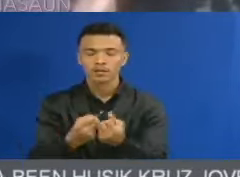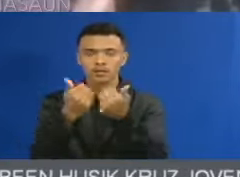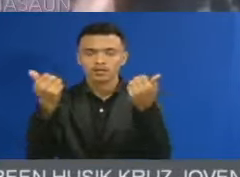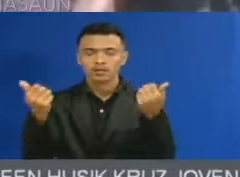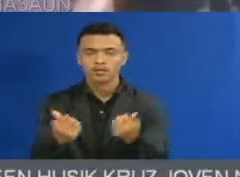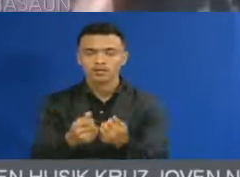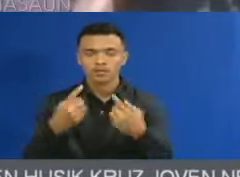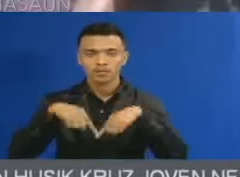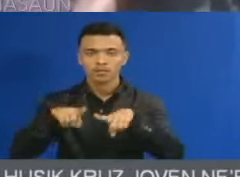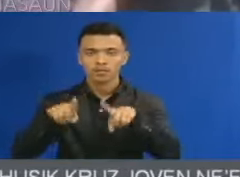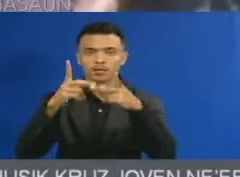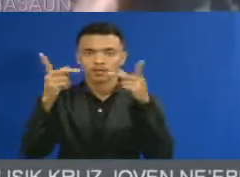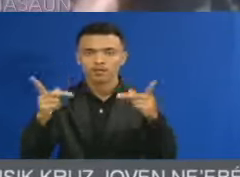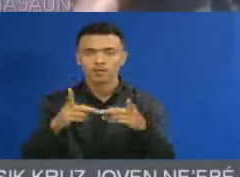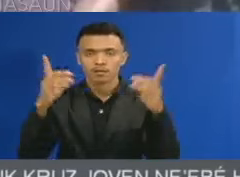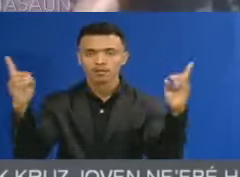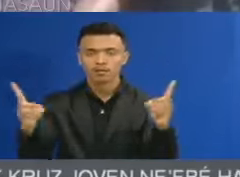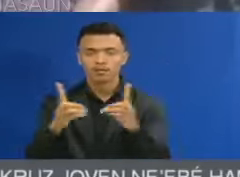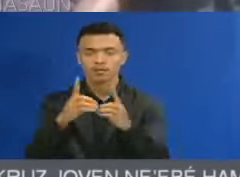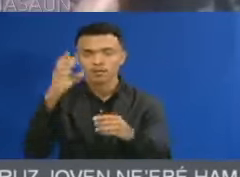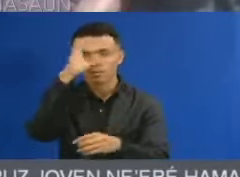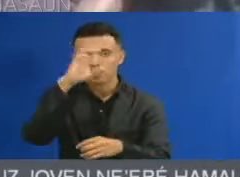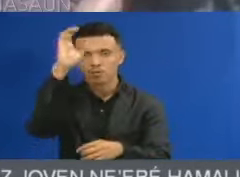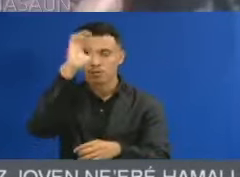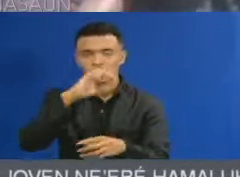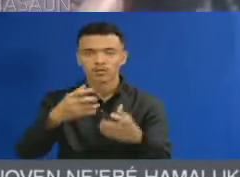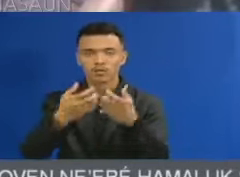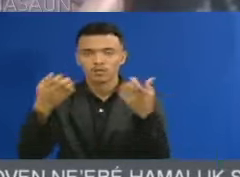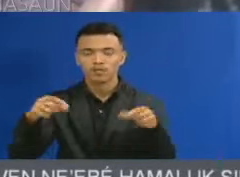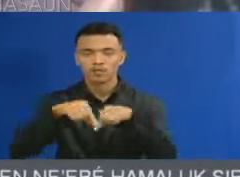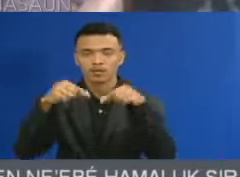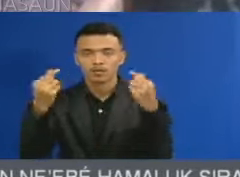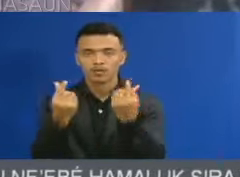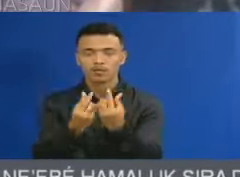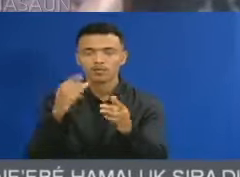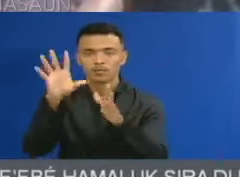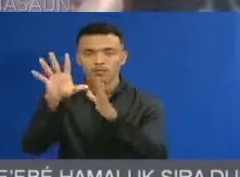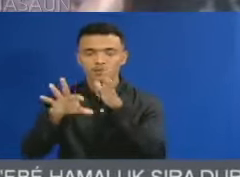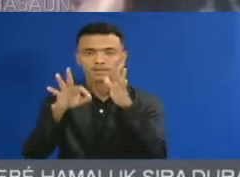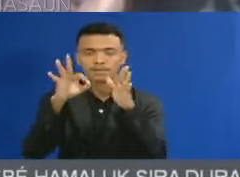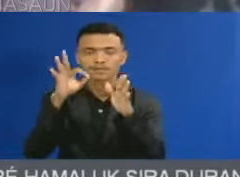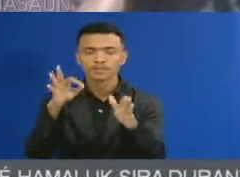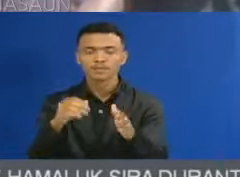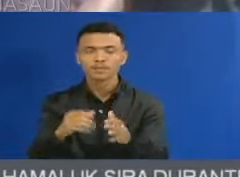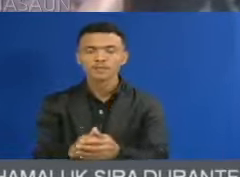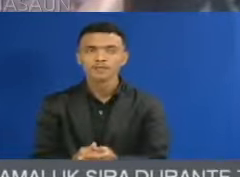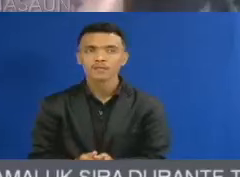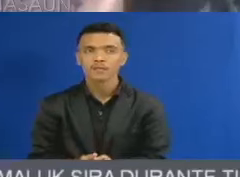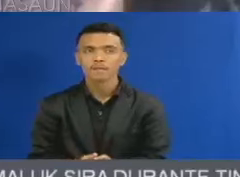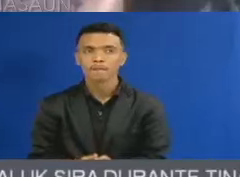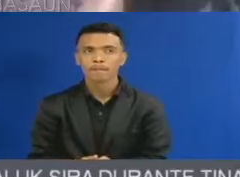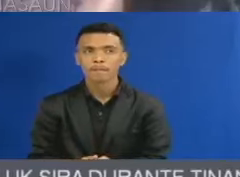acontecimento, e a lo buscas de Navá, faz a equipa, a lo buscas, depois consegue retan, a